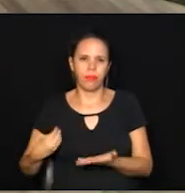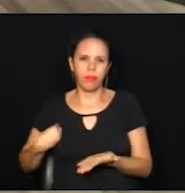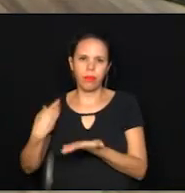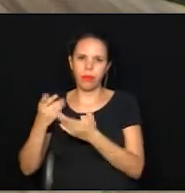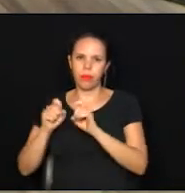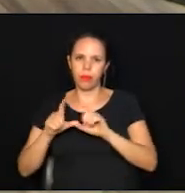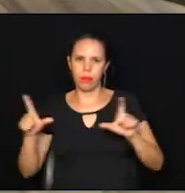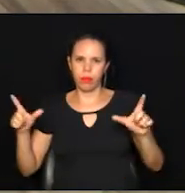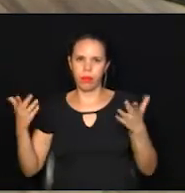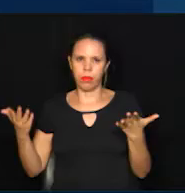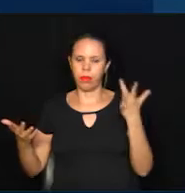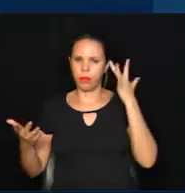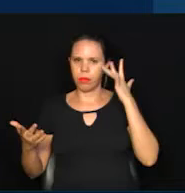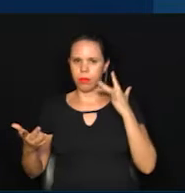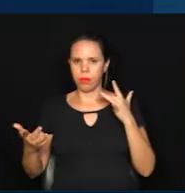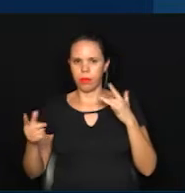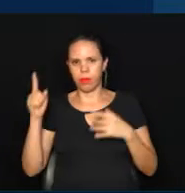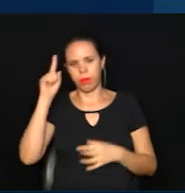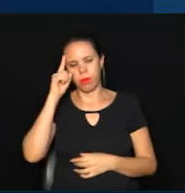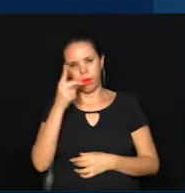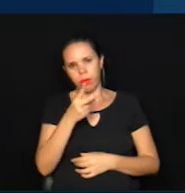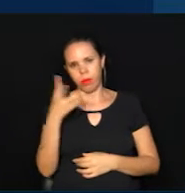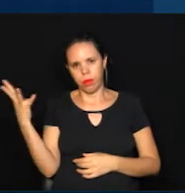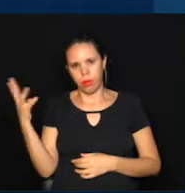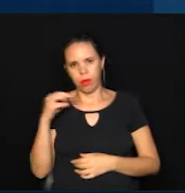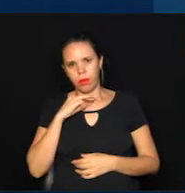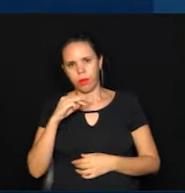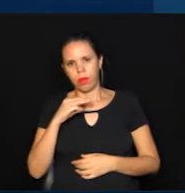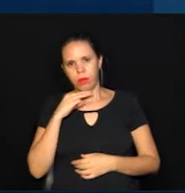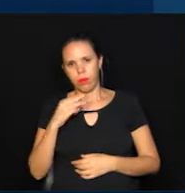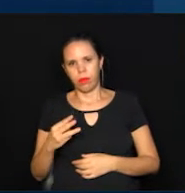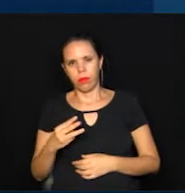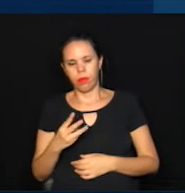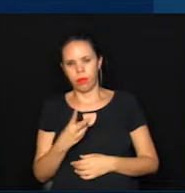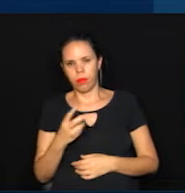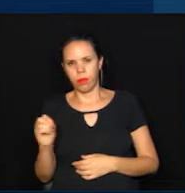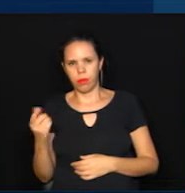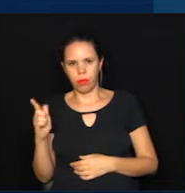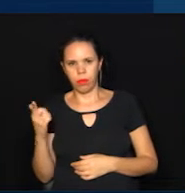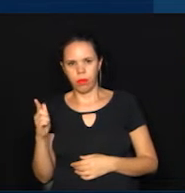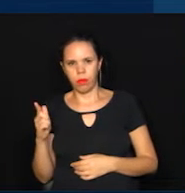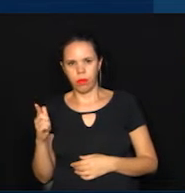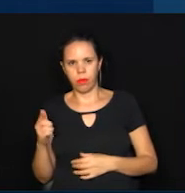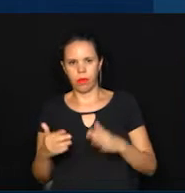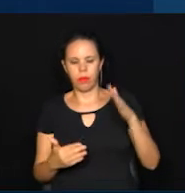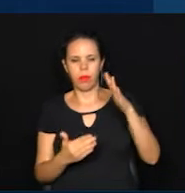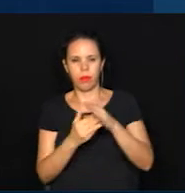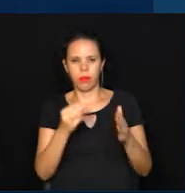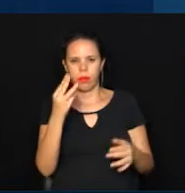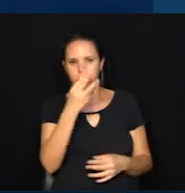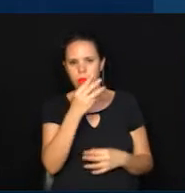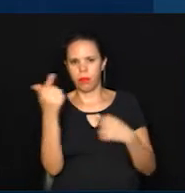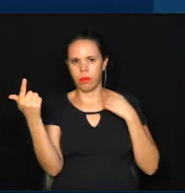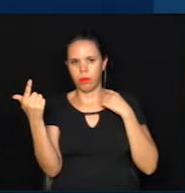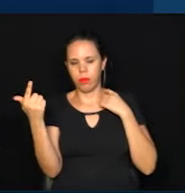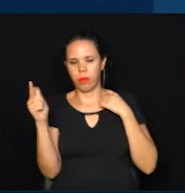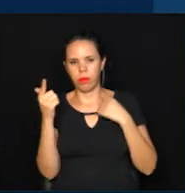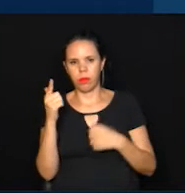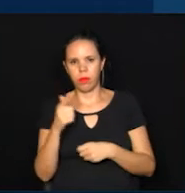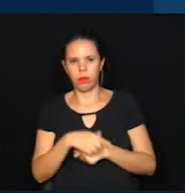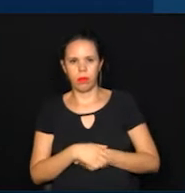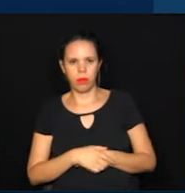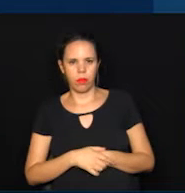minha tela. Amanhã, dia 24 de março, nós temos mínima de 20 graus e a máxima podendo chegar